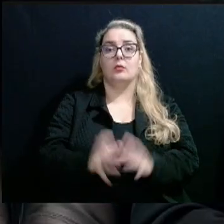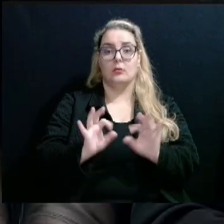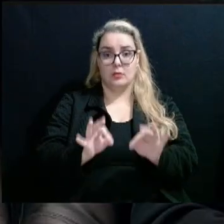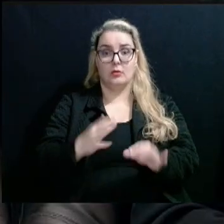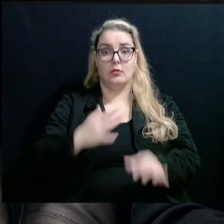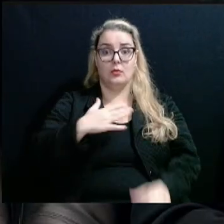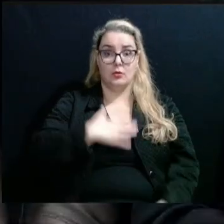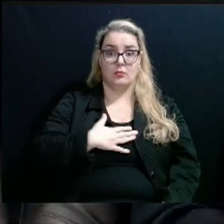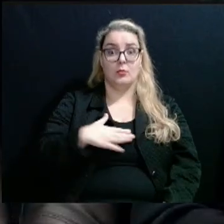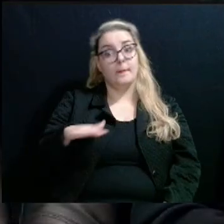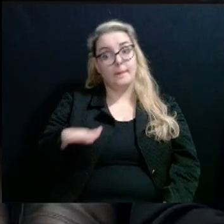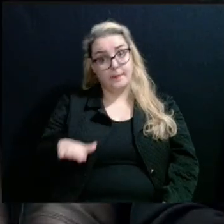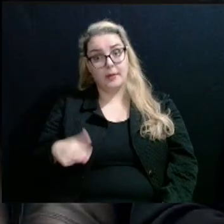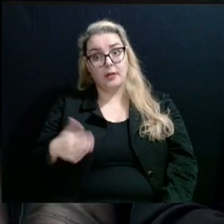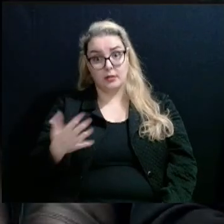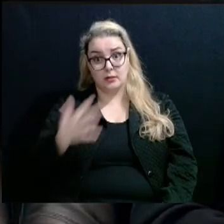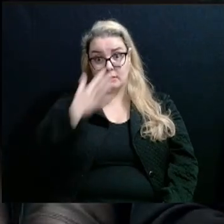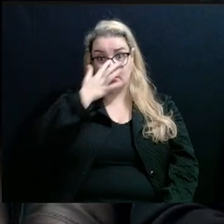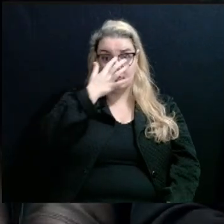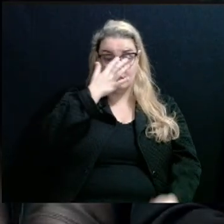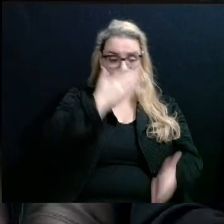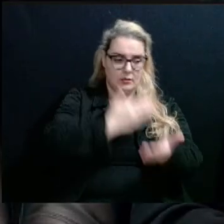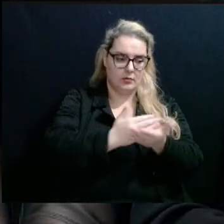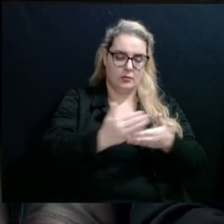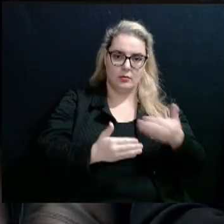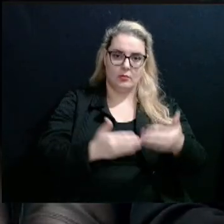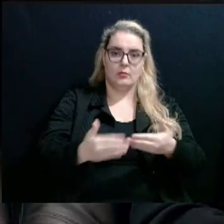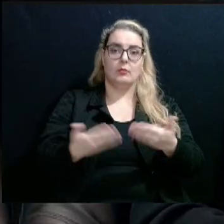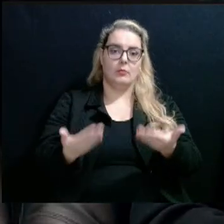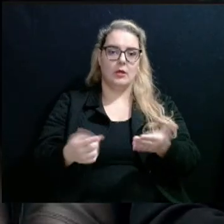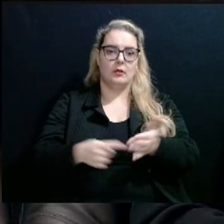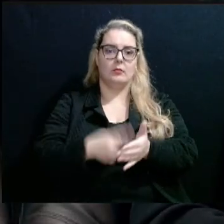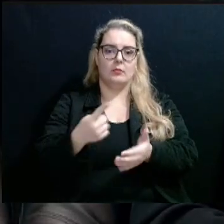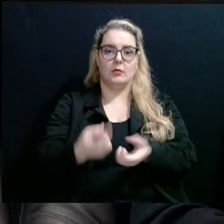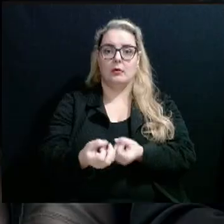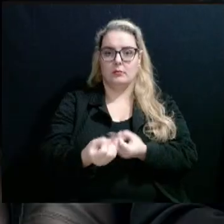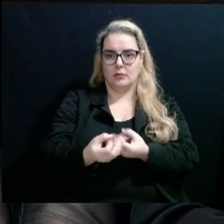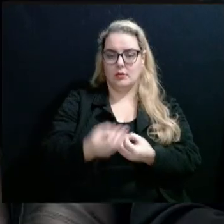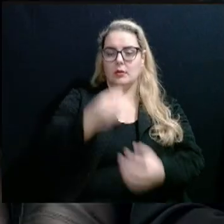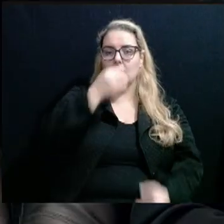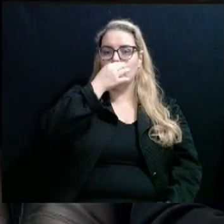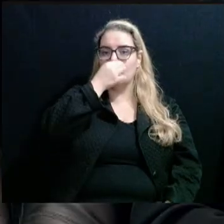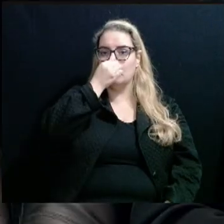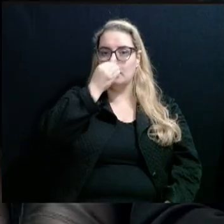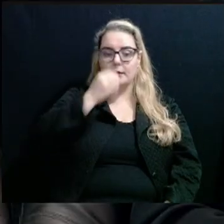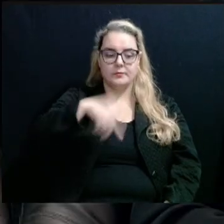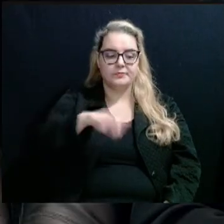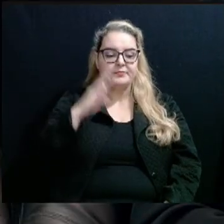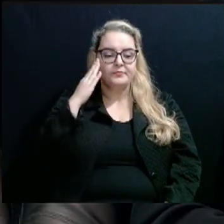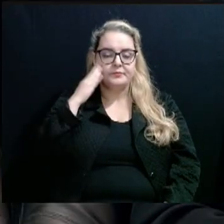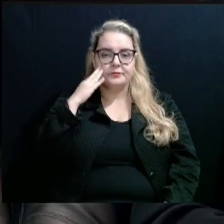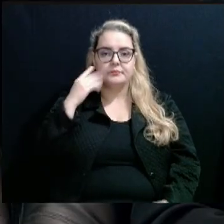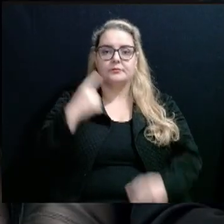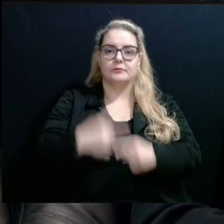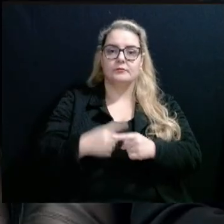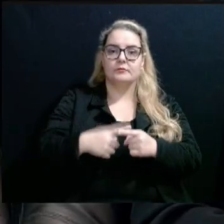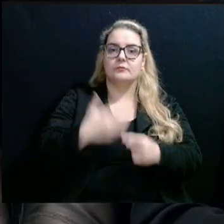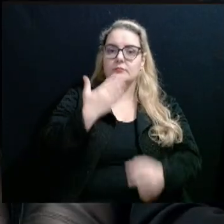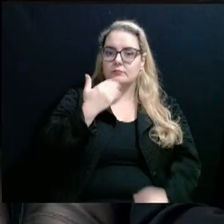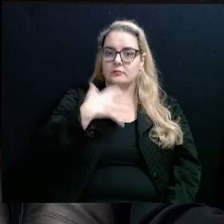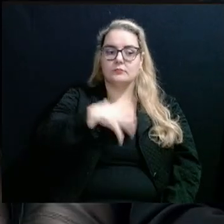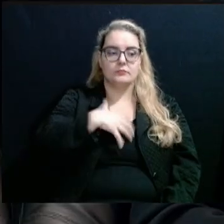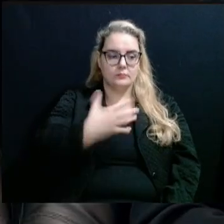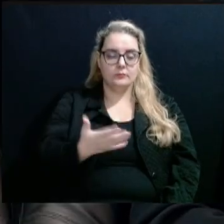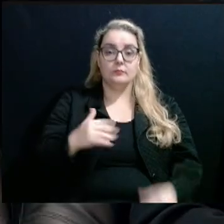né? Então a gente está no início desse processo. Mas primeiro informação, eles entenderem o porquê eles comem dessa forma, quais são as diferenças,